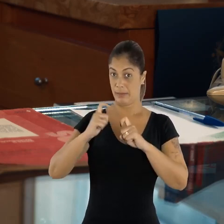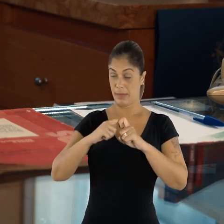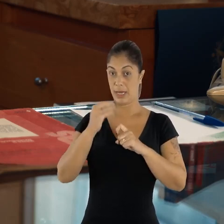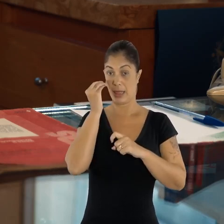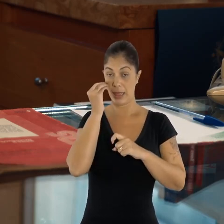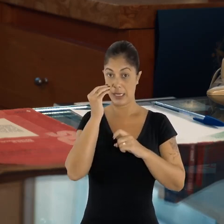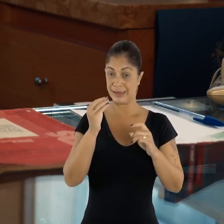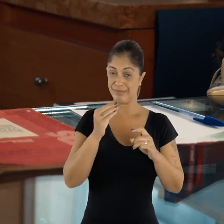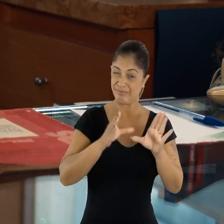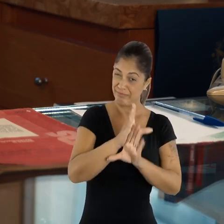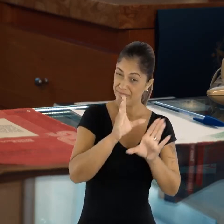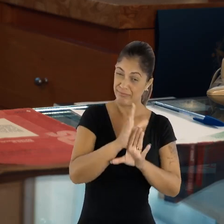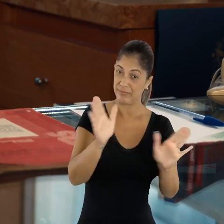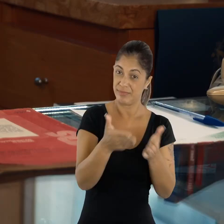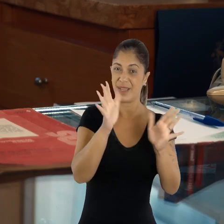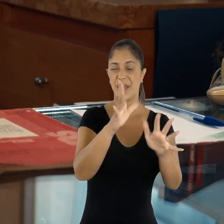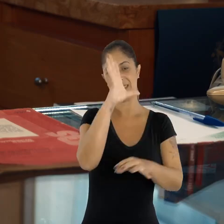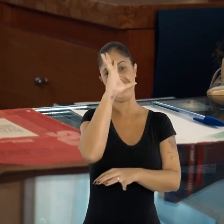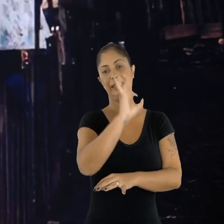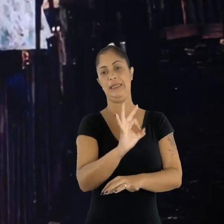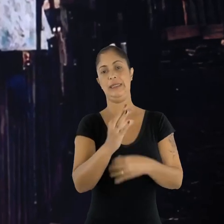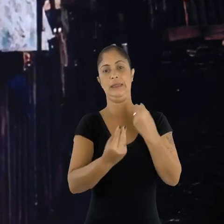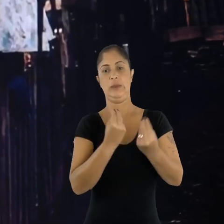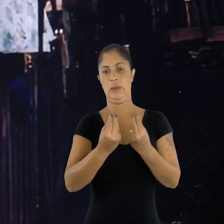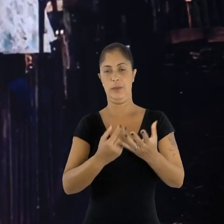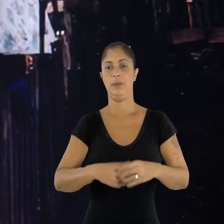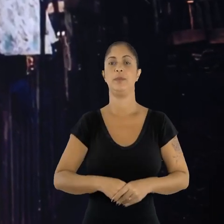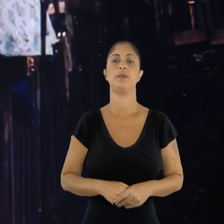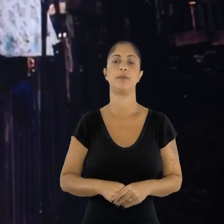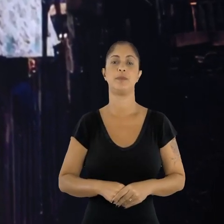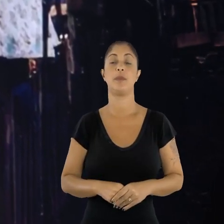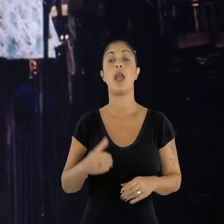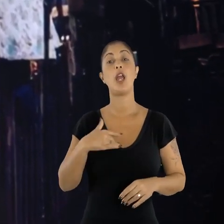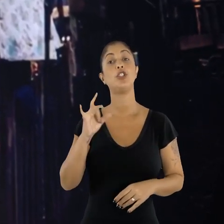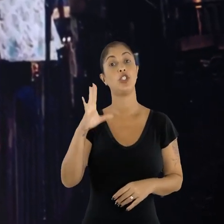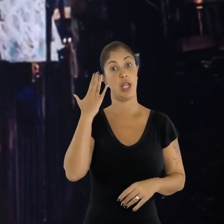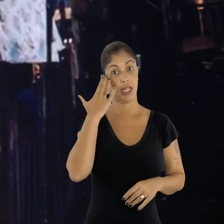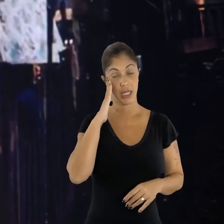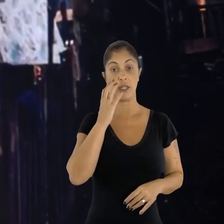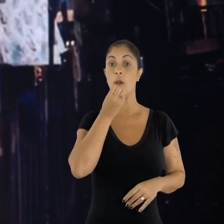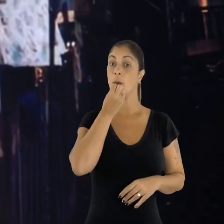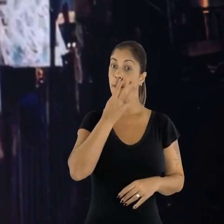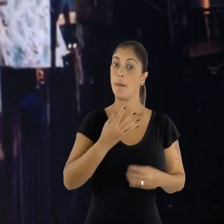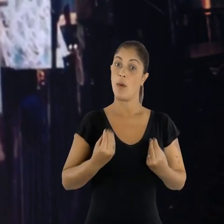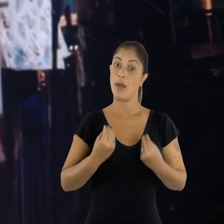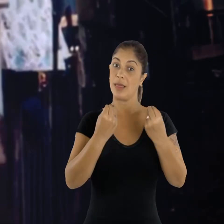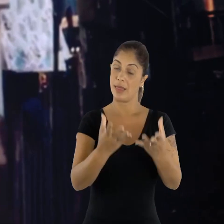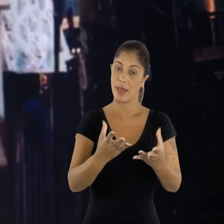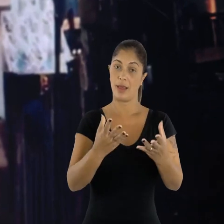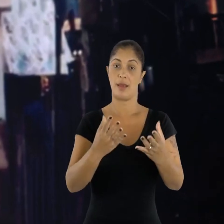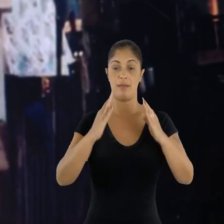mas não era muito bem entendido. Foto com 3 mulheres. Frei Beto. Eu só entendi que é bom dar o nosso leite para o